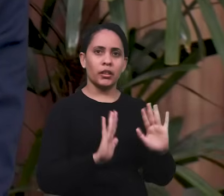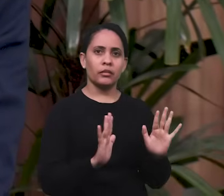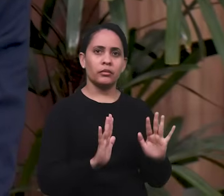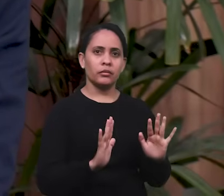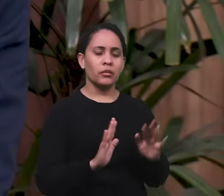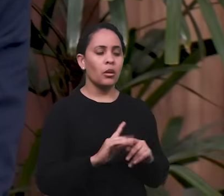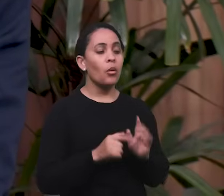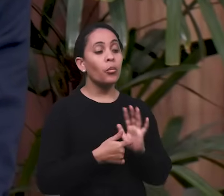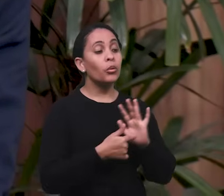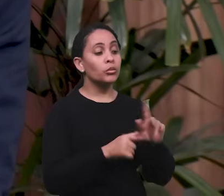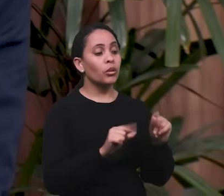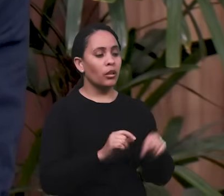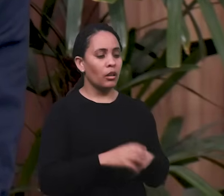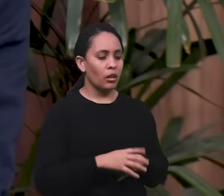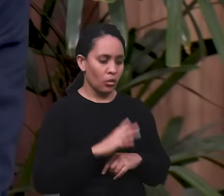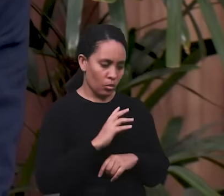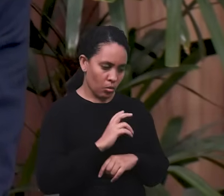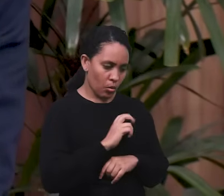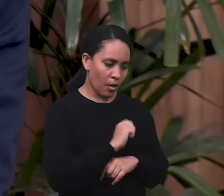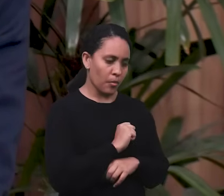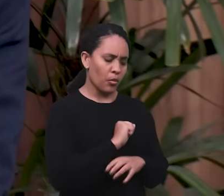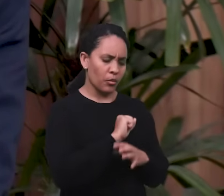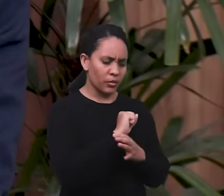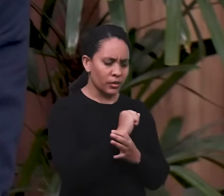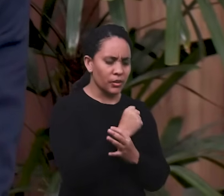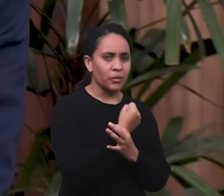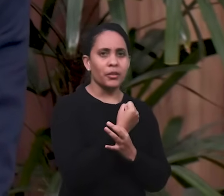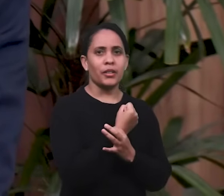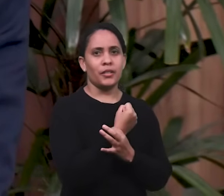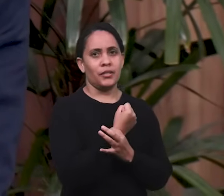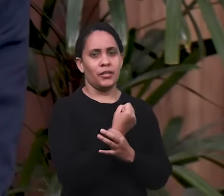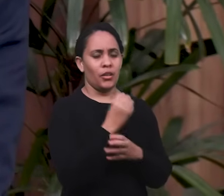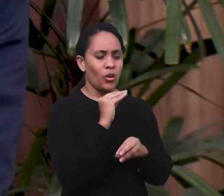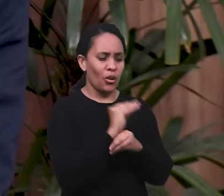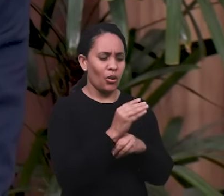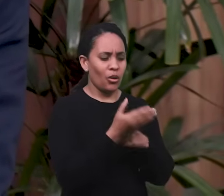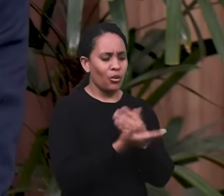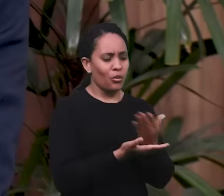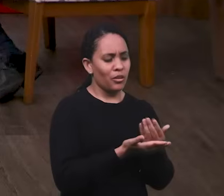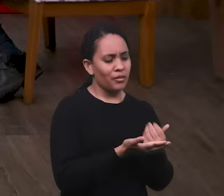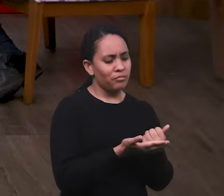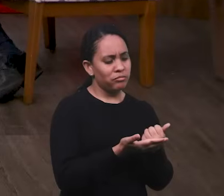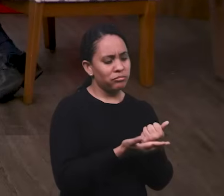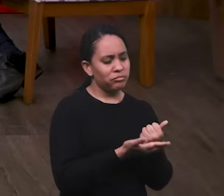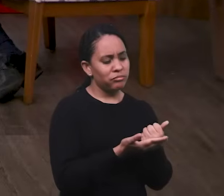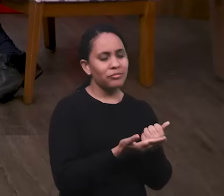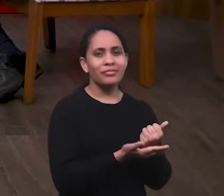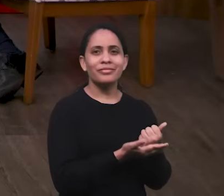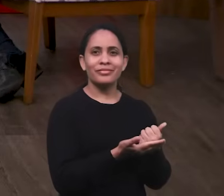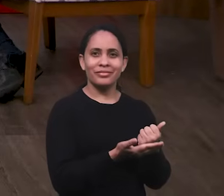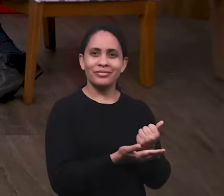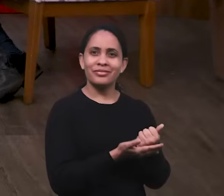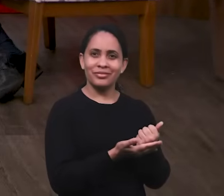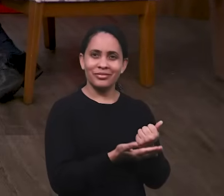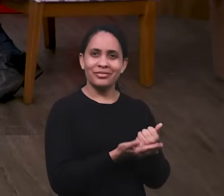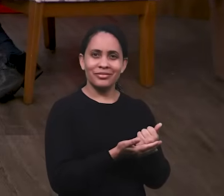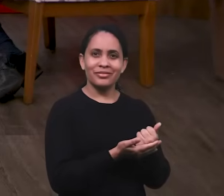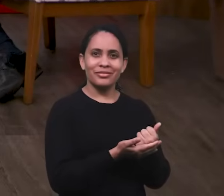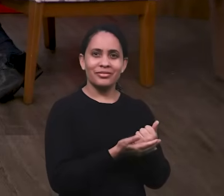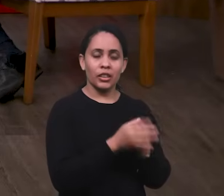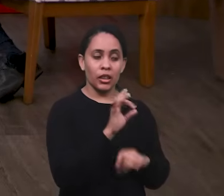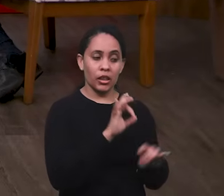bobagem. Uhum. Não, ele tentou mostrar, não, como é que o amor traz segurança, como é que o amor traz